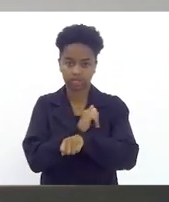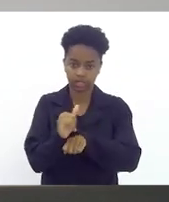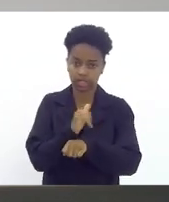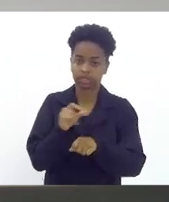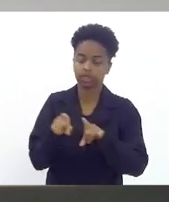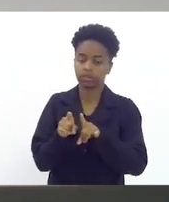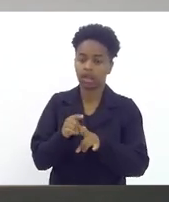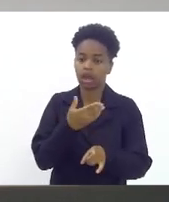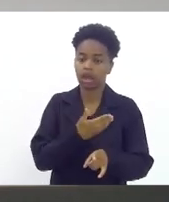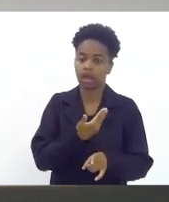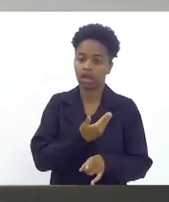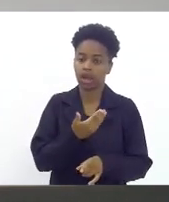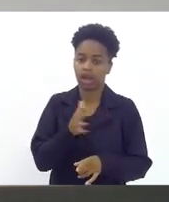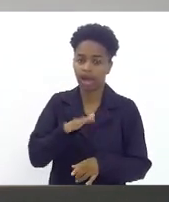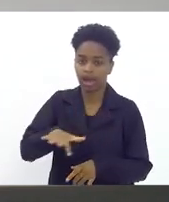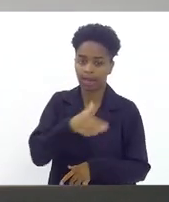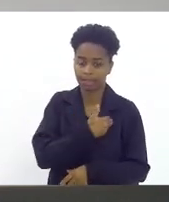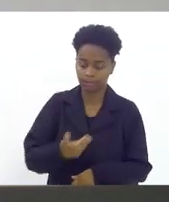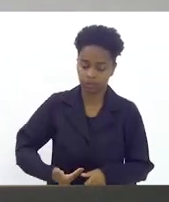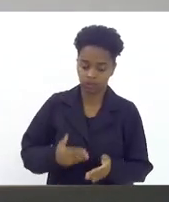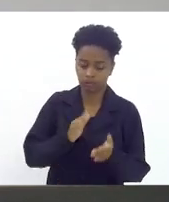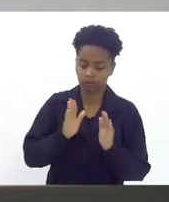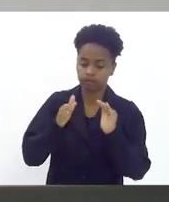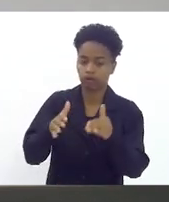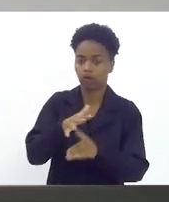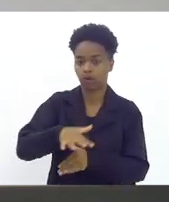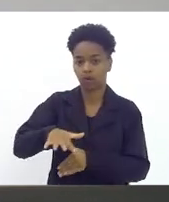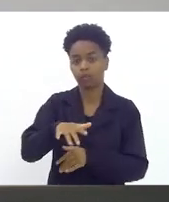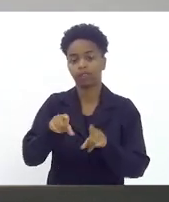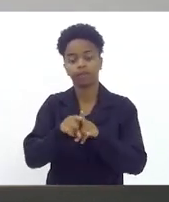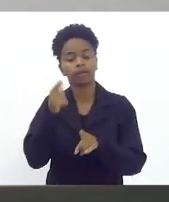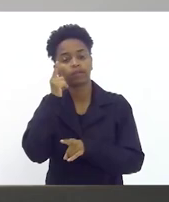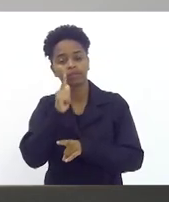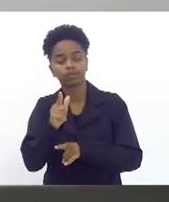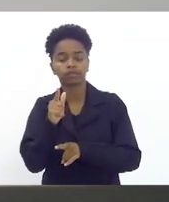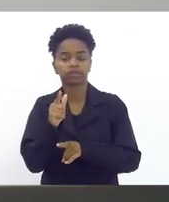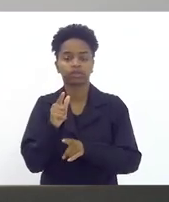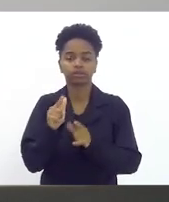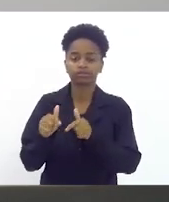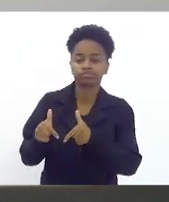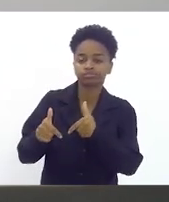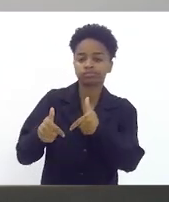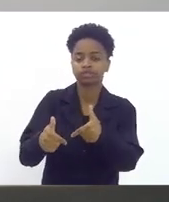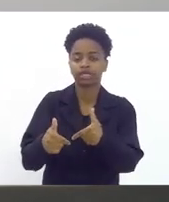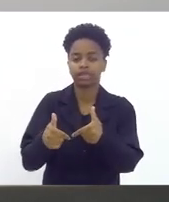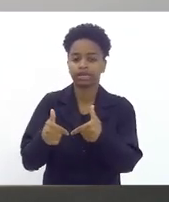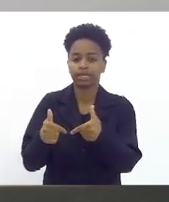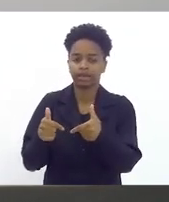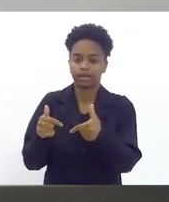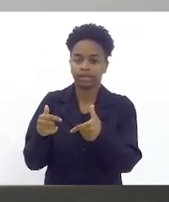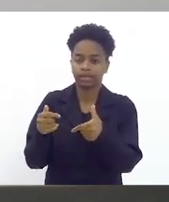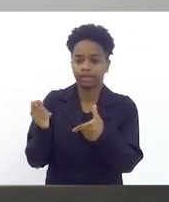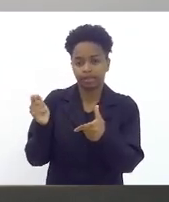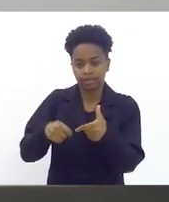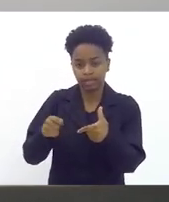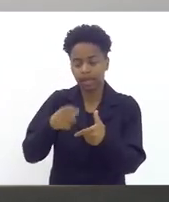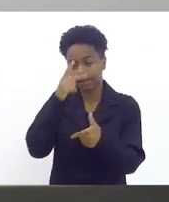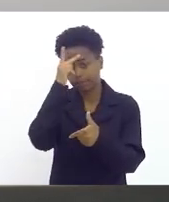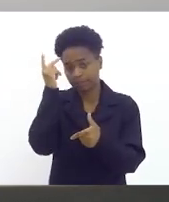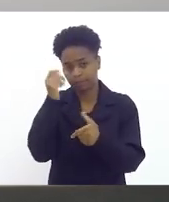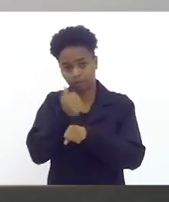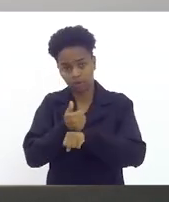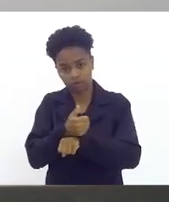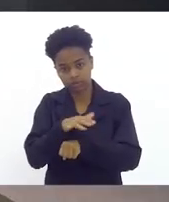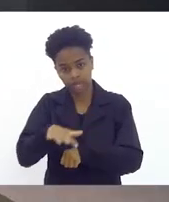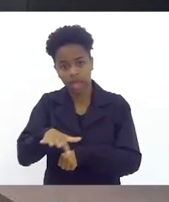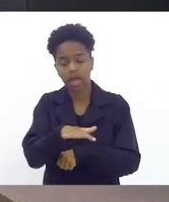voltada para essa agenda e a gente consiga conciliar uma forma de execução que permita que é técnicos locais